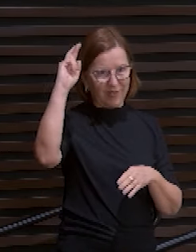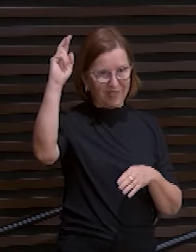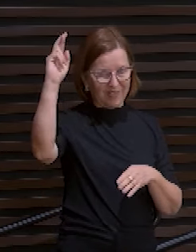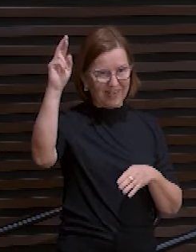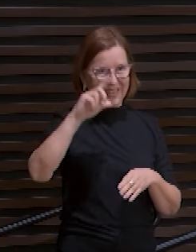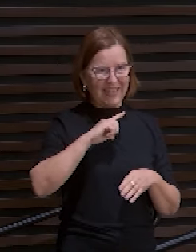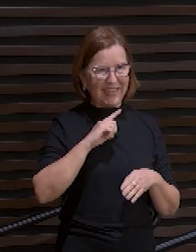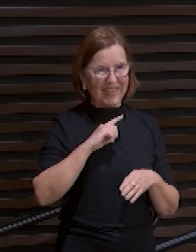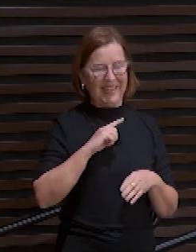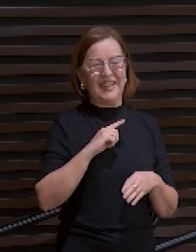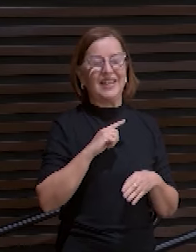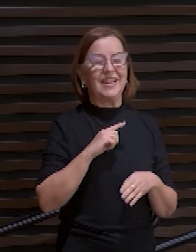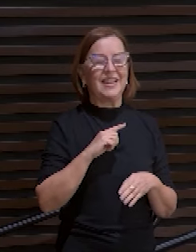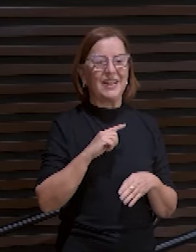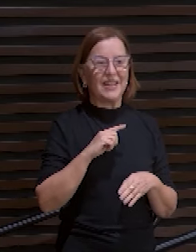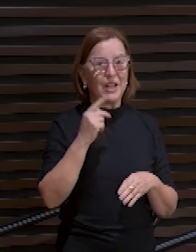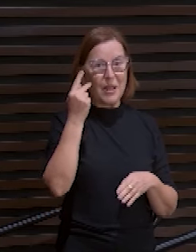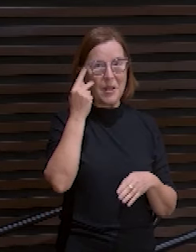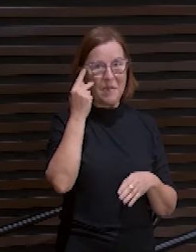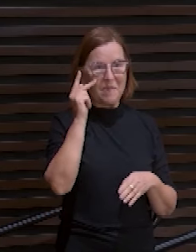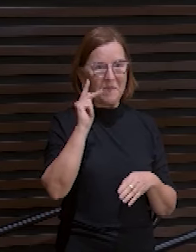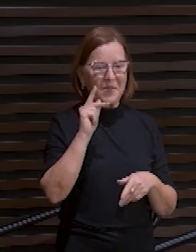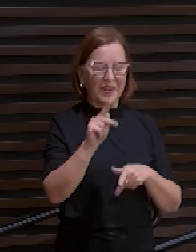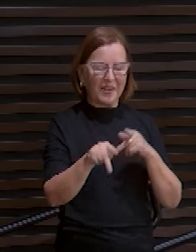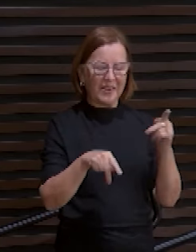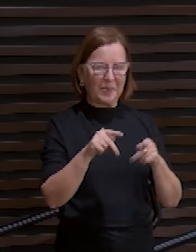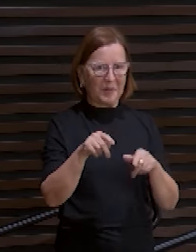as pessoas